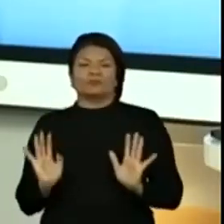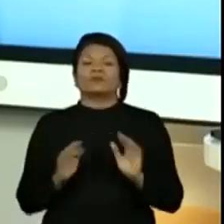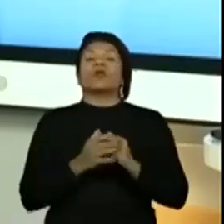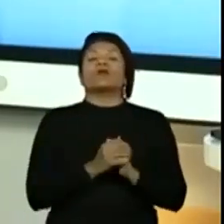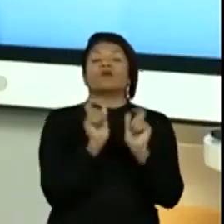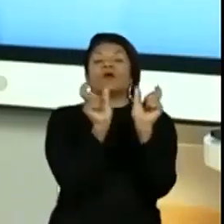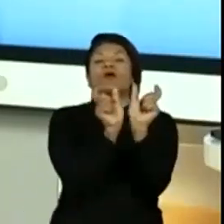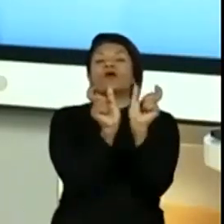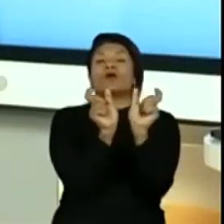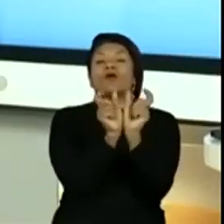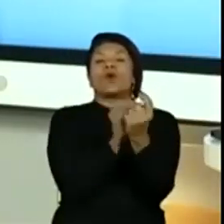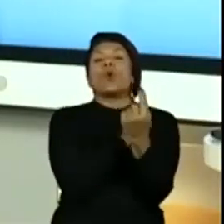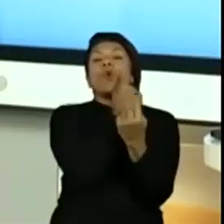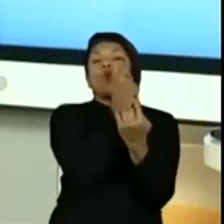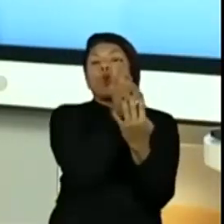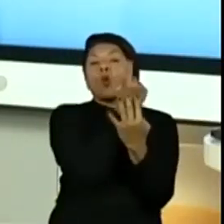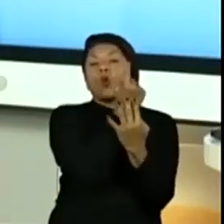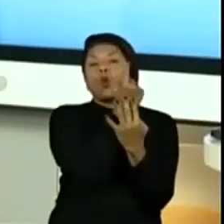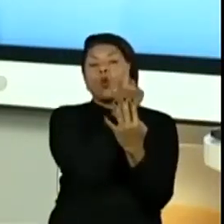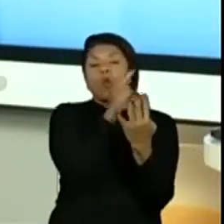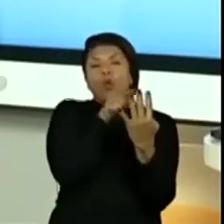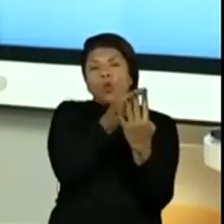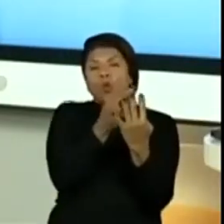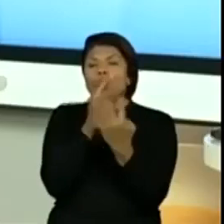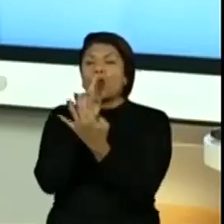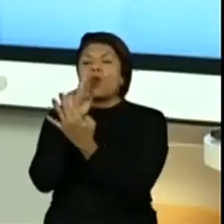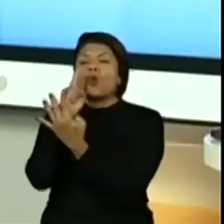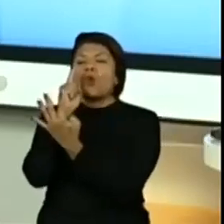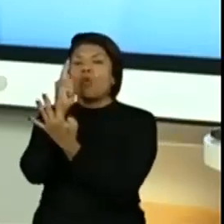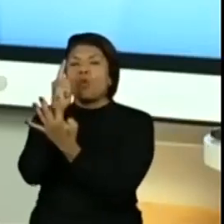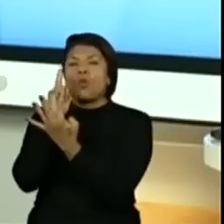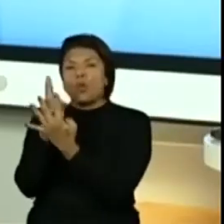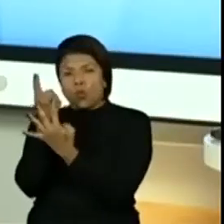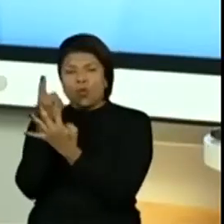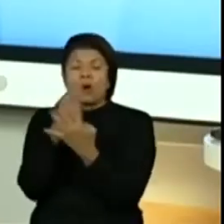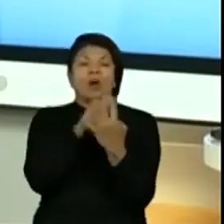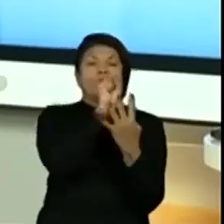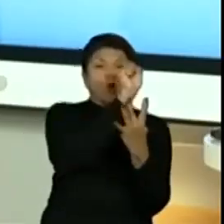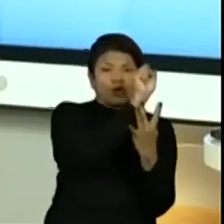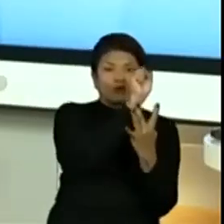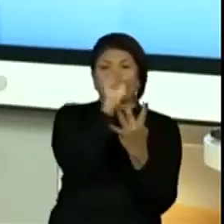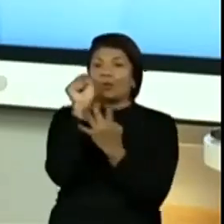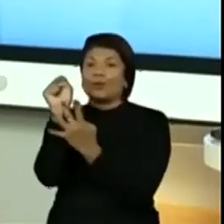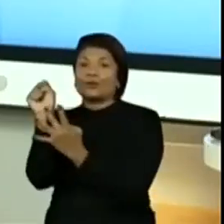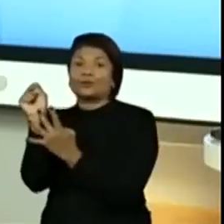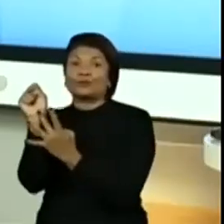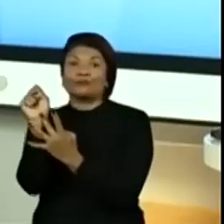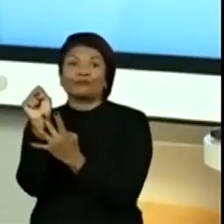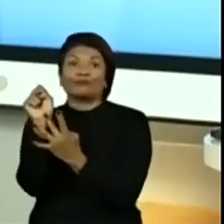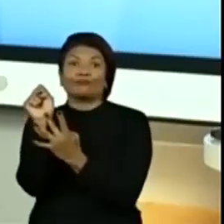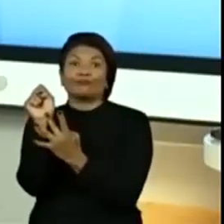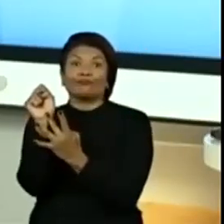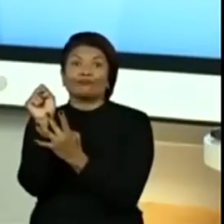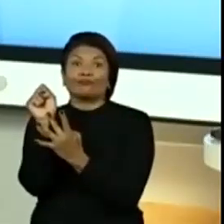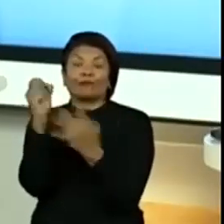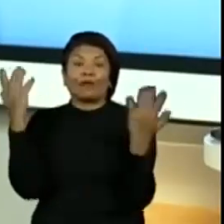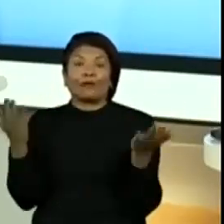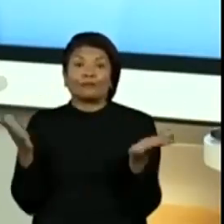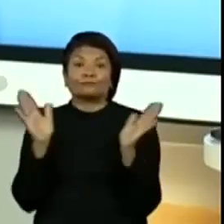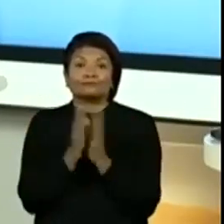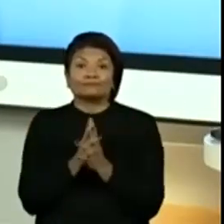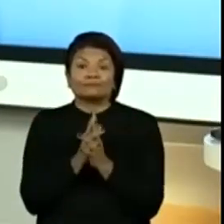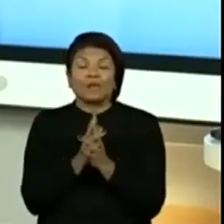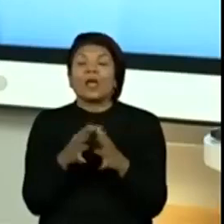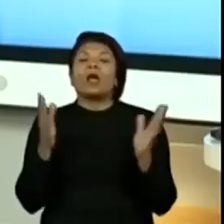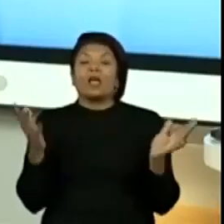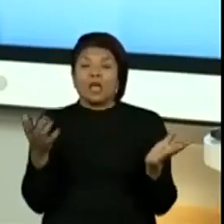dois. Uma unidade de milhar, uma unidade de milhar. 8 centenas, 8 centenas. E agora? Reparem, eu